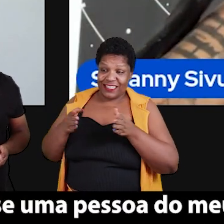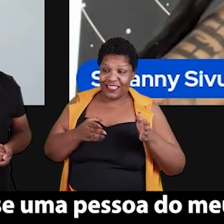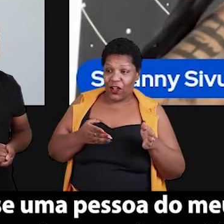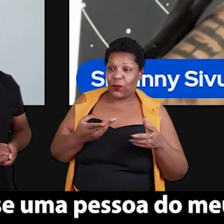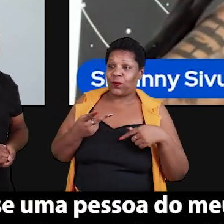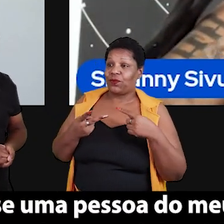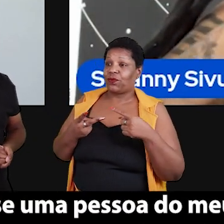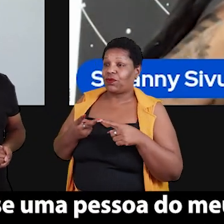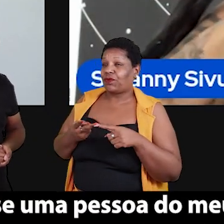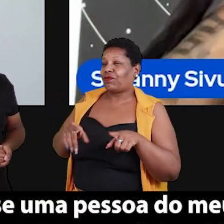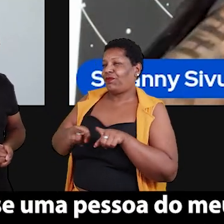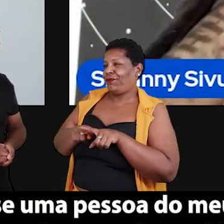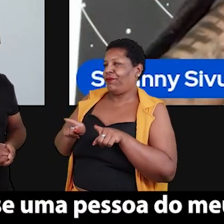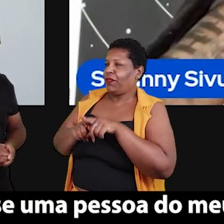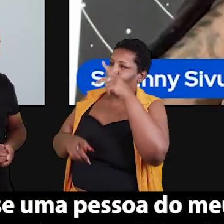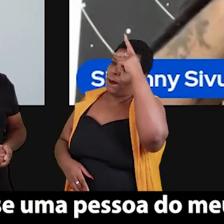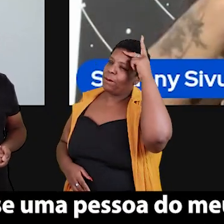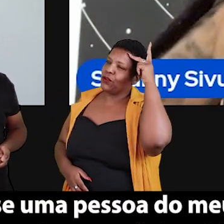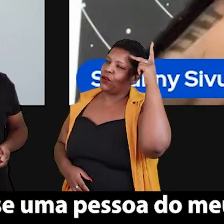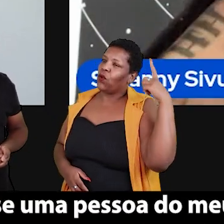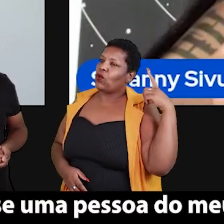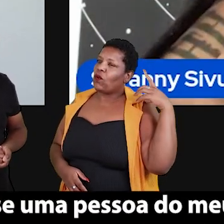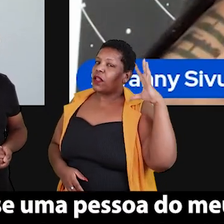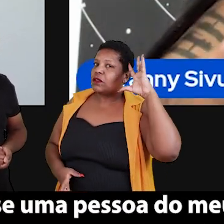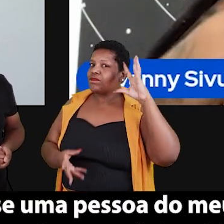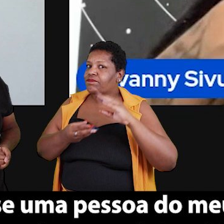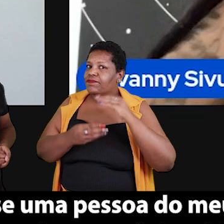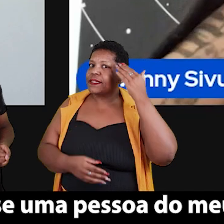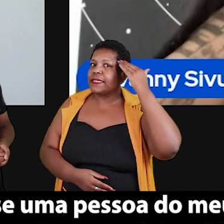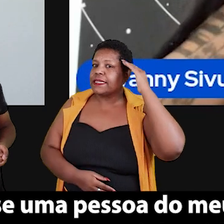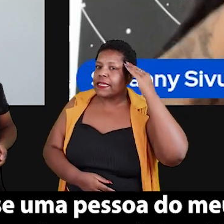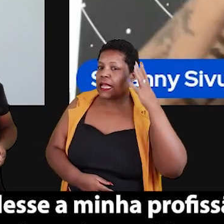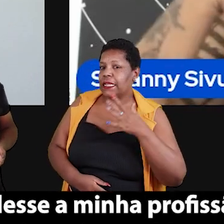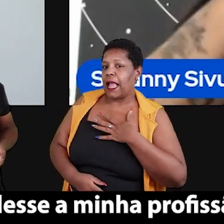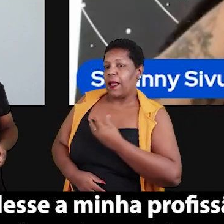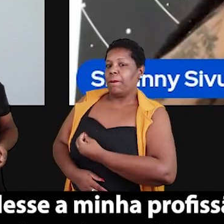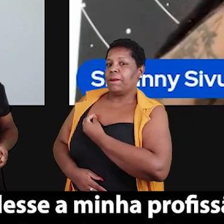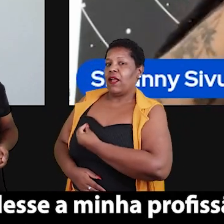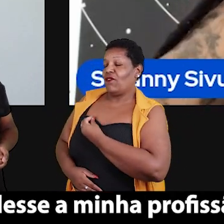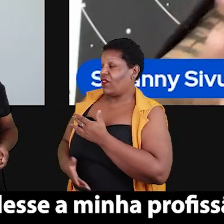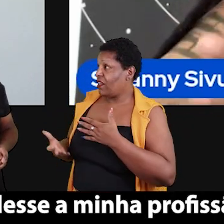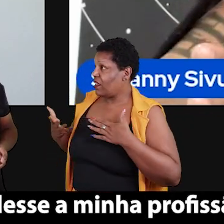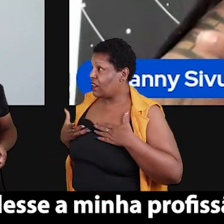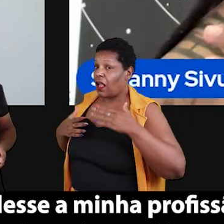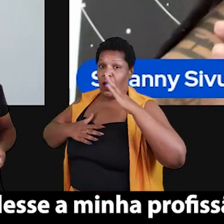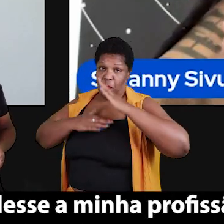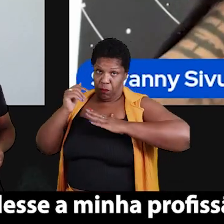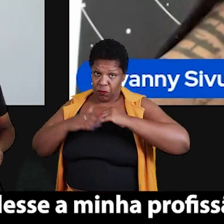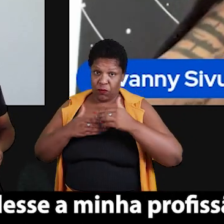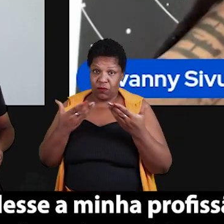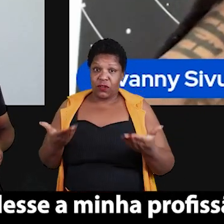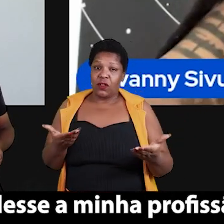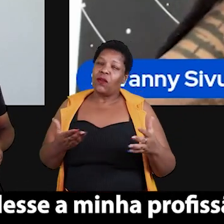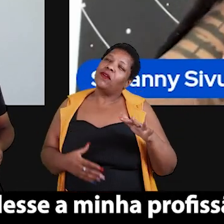e também tivesse uma pessoa do meu lado que compreendesse a minha vida, que compreendesse a minha profissão,